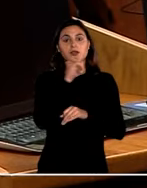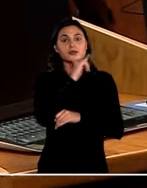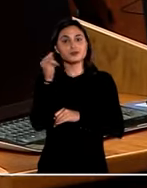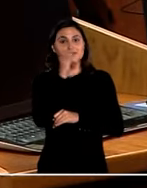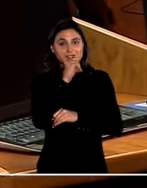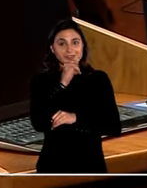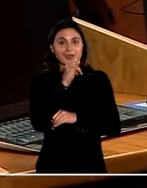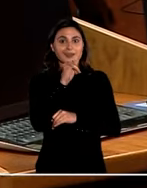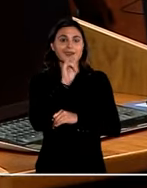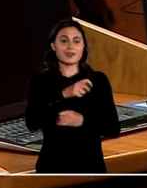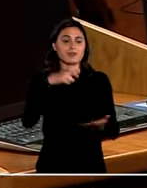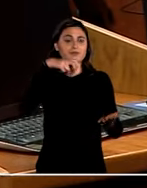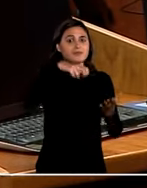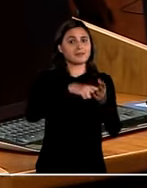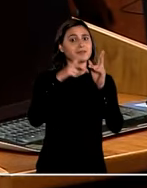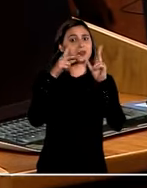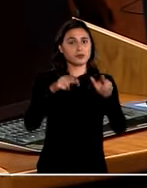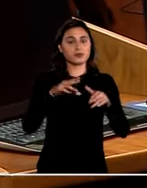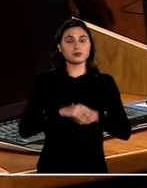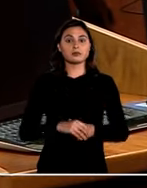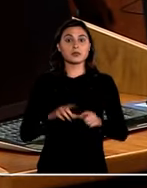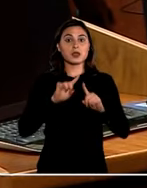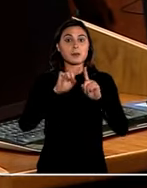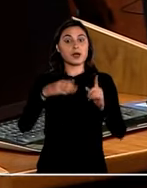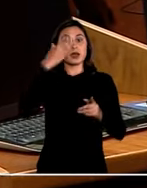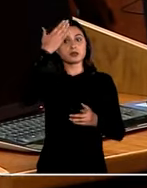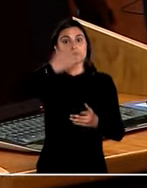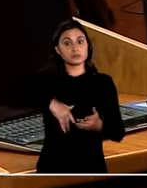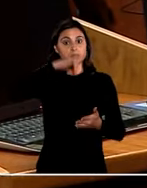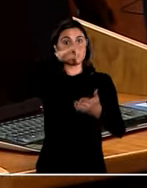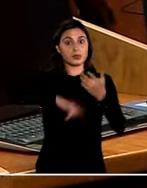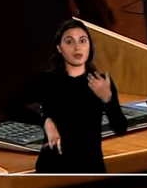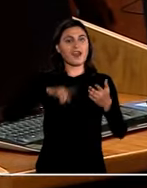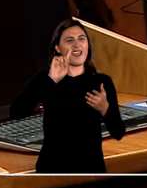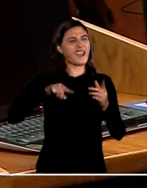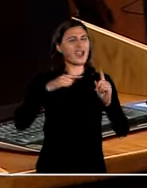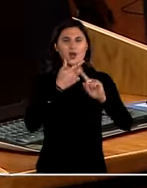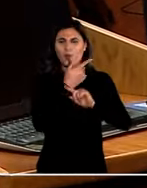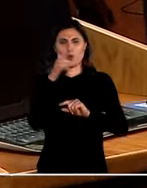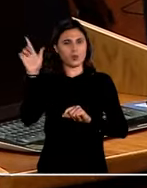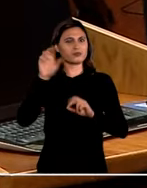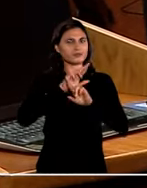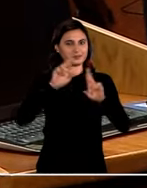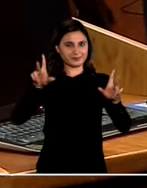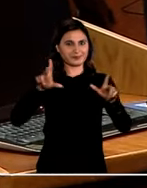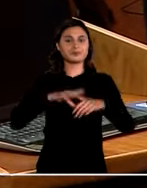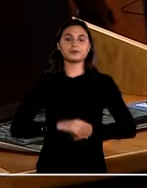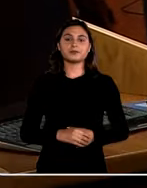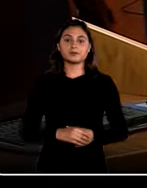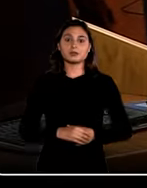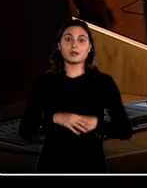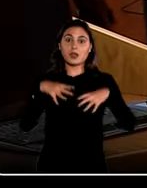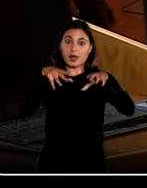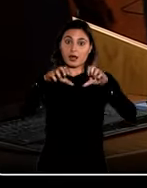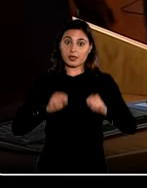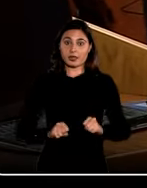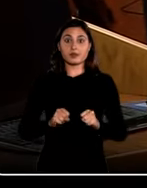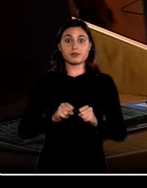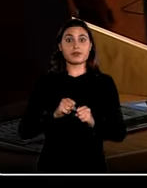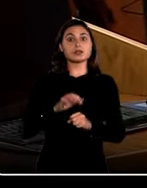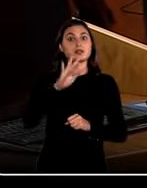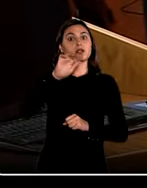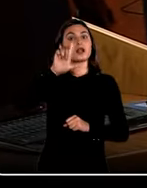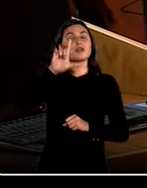pena pelo mesmo crime mas o pedido de homologação em relação a ele está em outra fase processual Segundo a defesa de